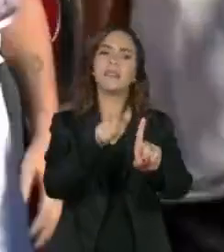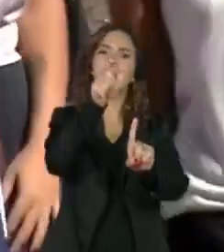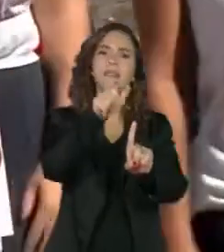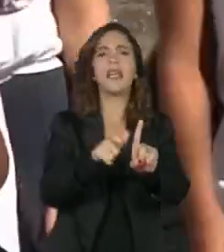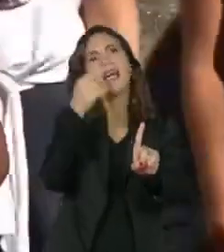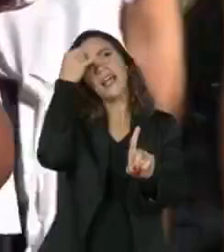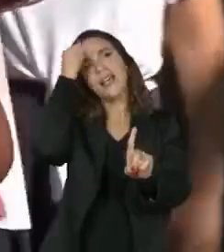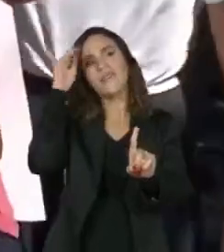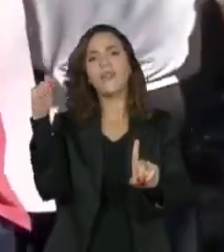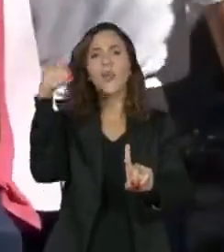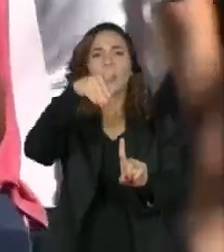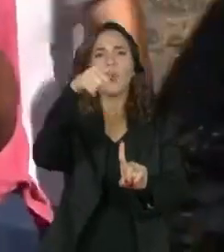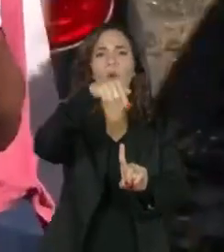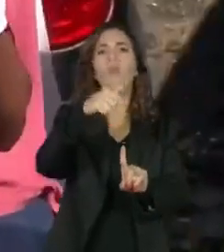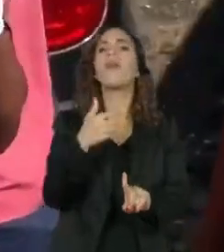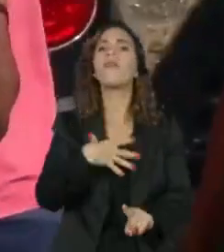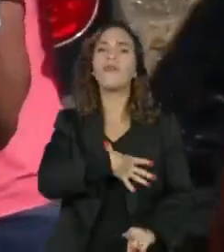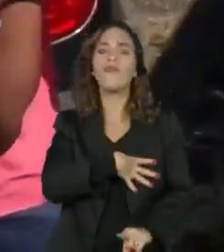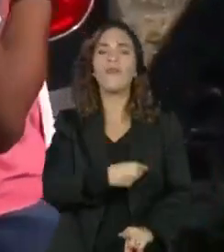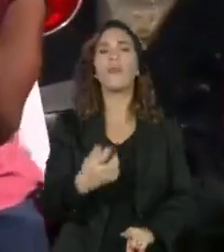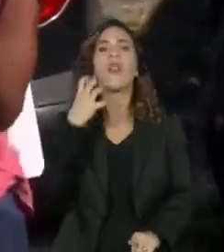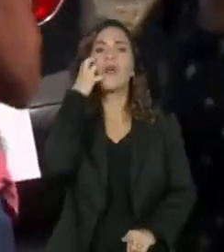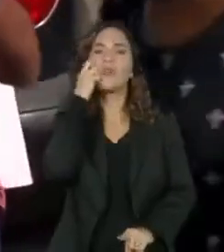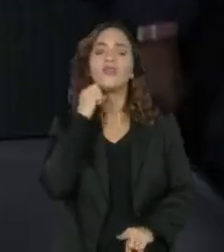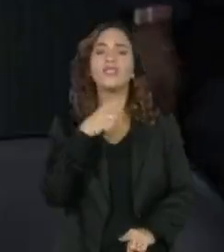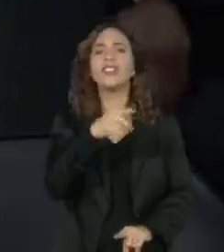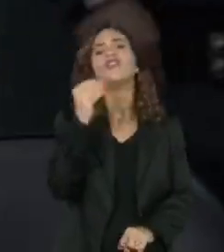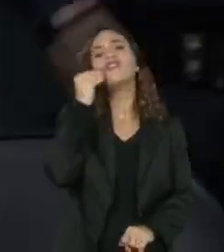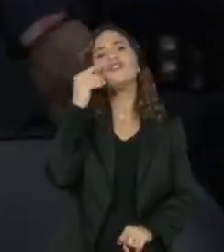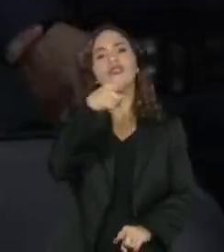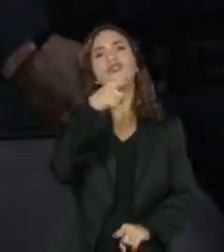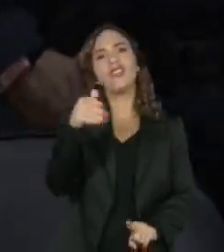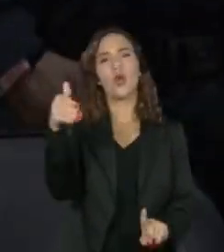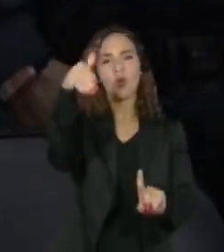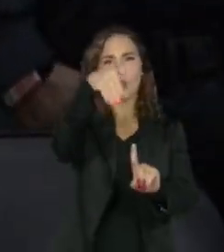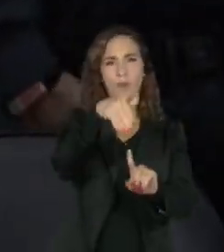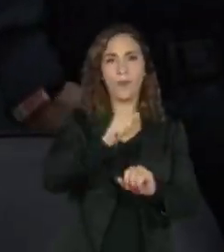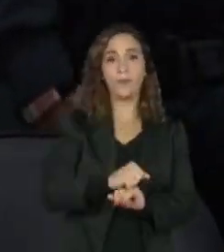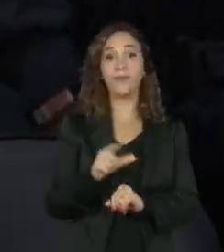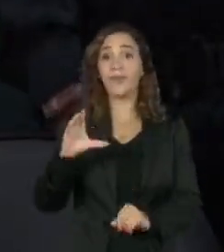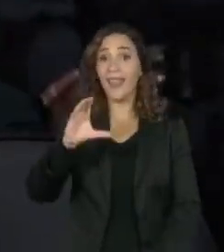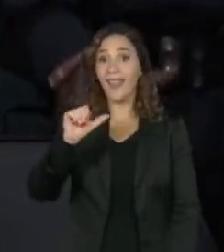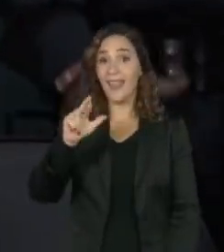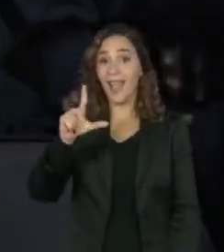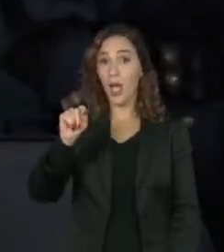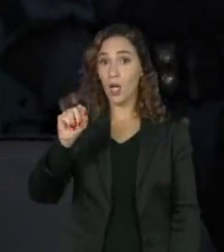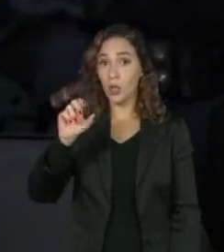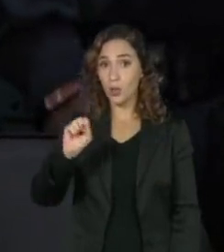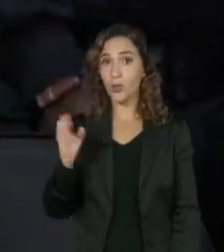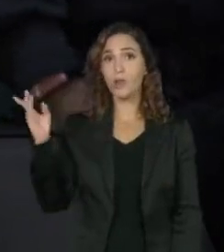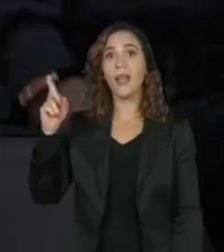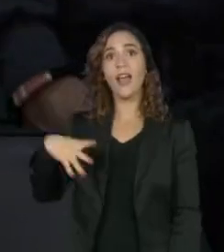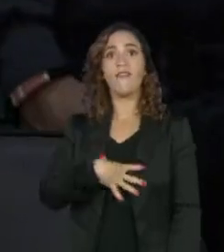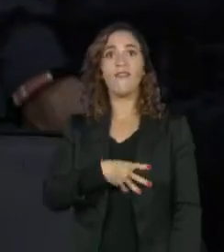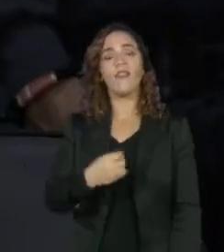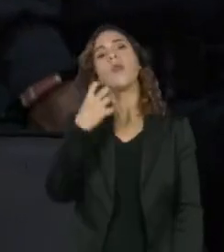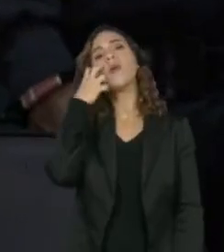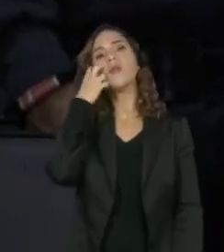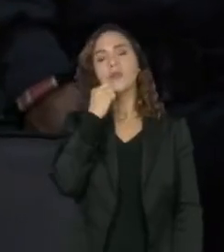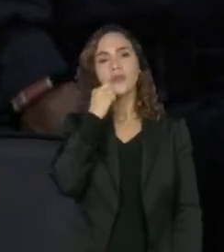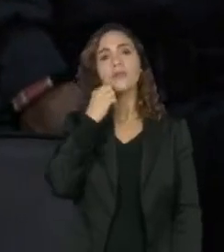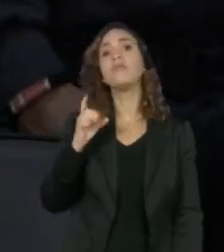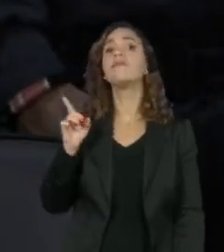da Líder Religiosa e que o jovem assume-se a autoria do crime já Carlos Ubiraci Francisco da Silva Filho Adotivo